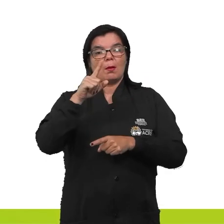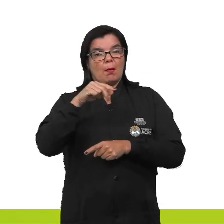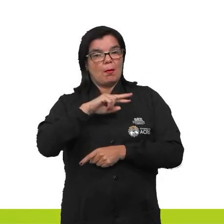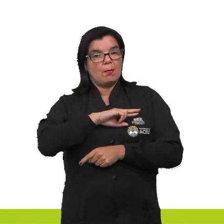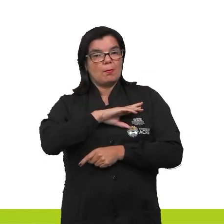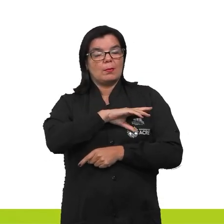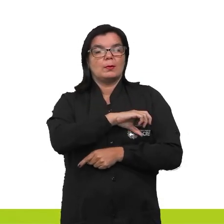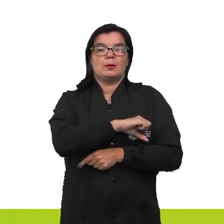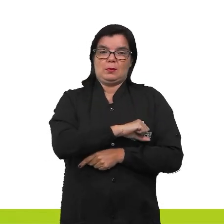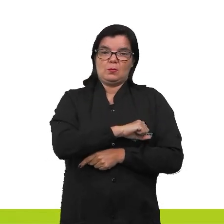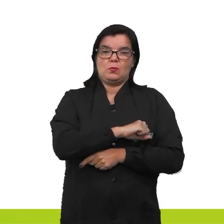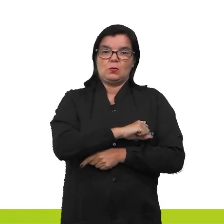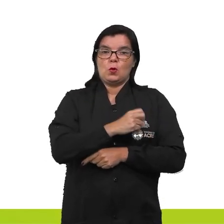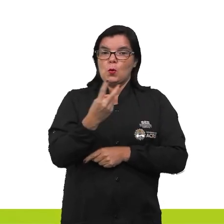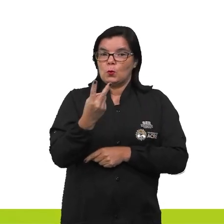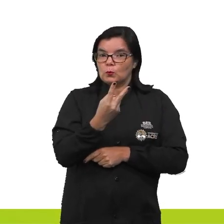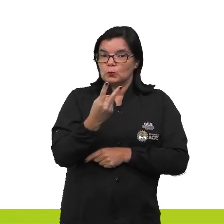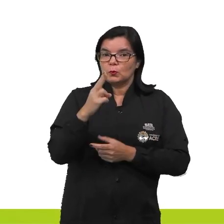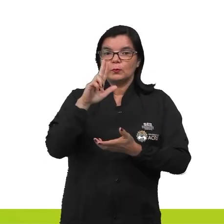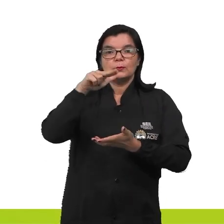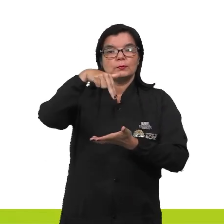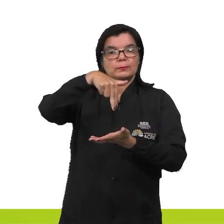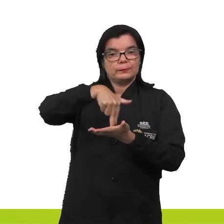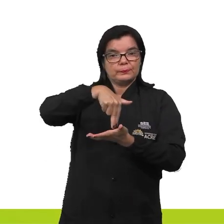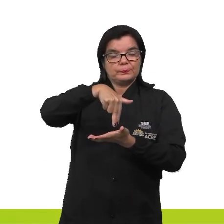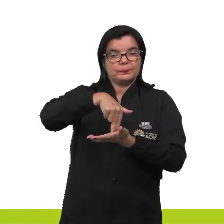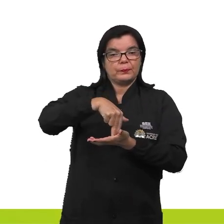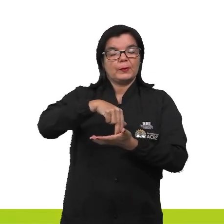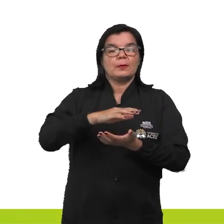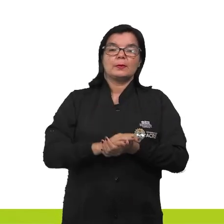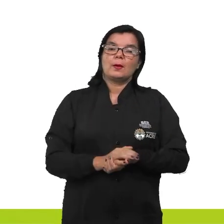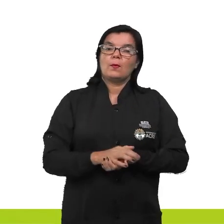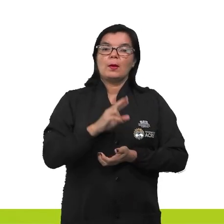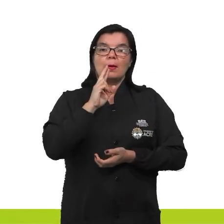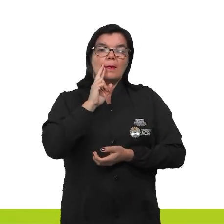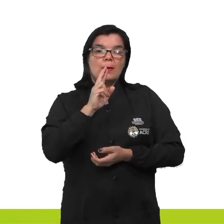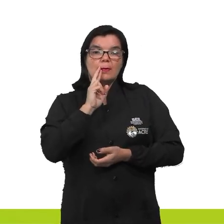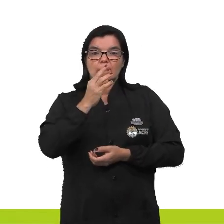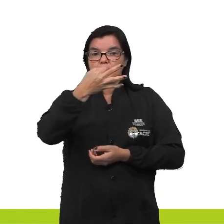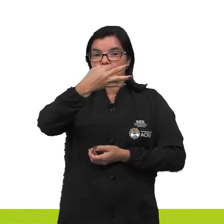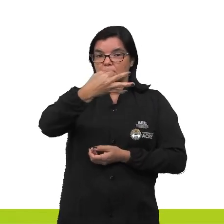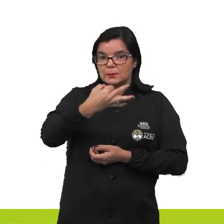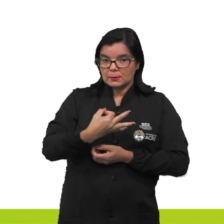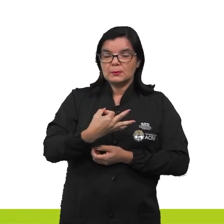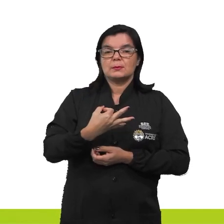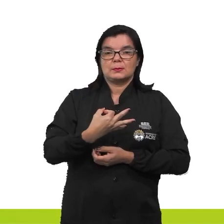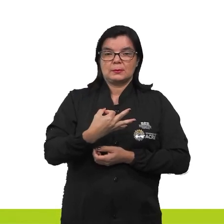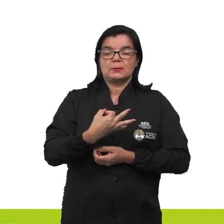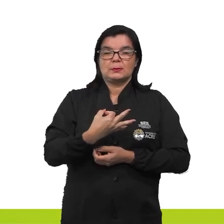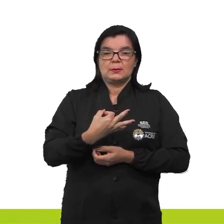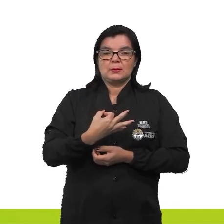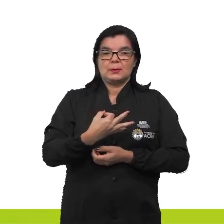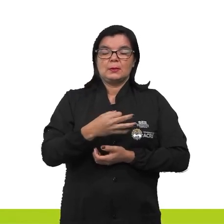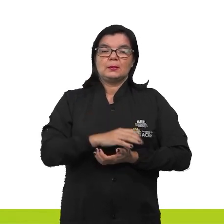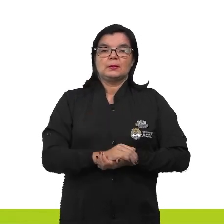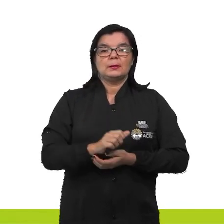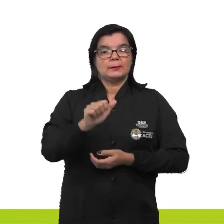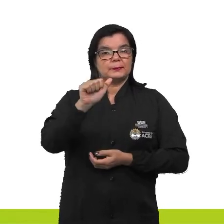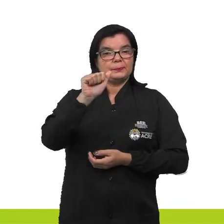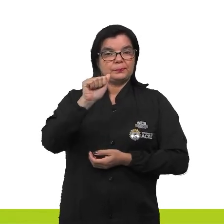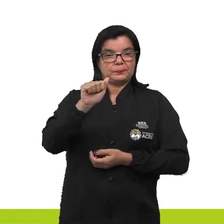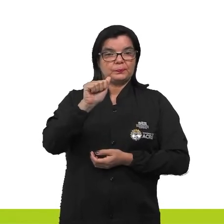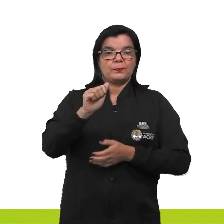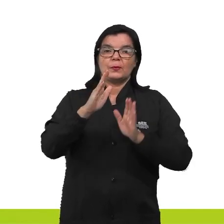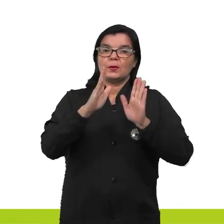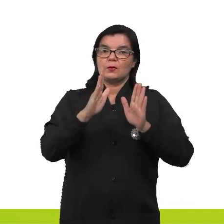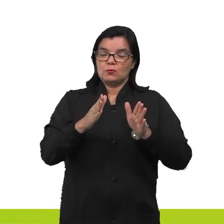aí entre os dois personagens, tá? Então, nós teríamos aqui como alternativa correta a letra A,